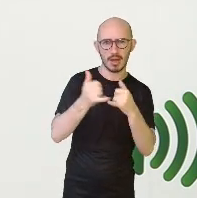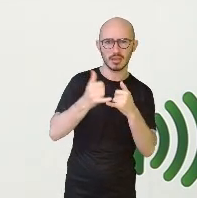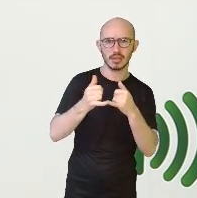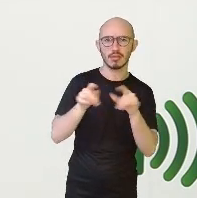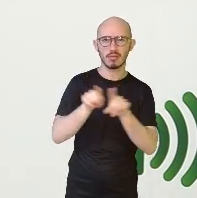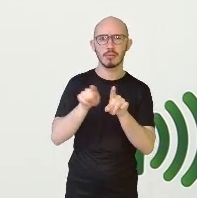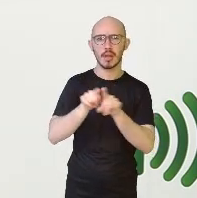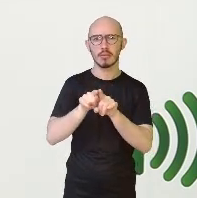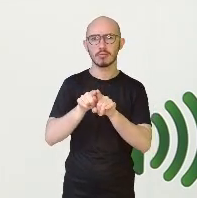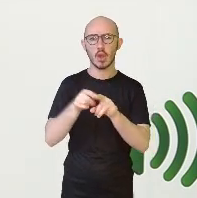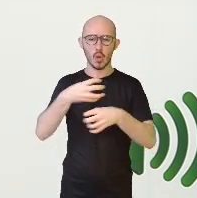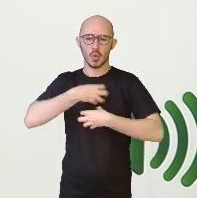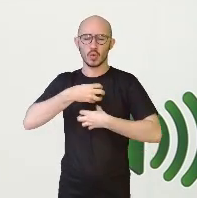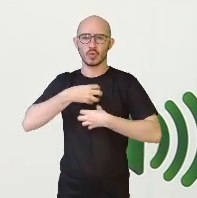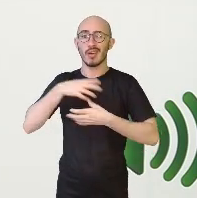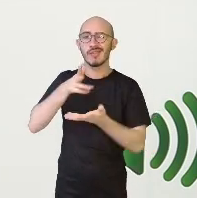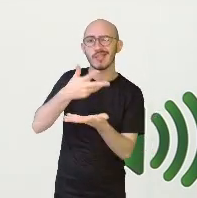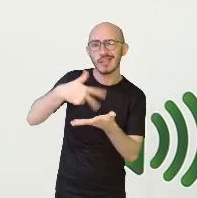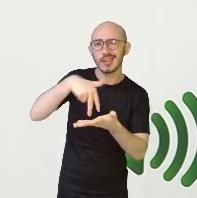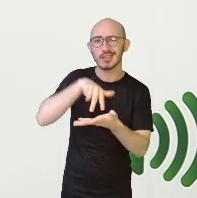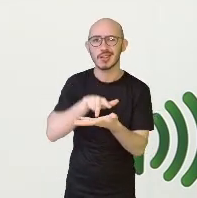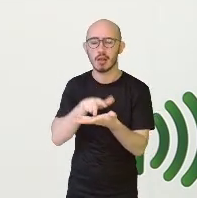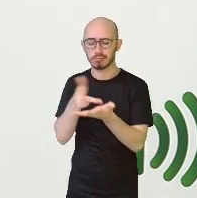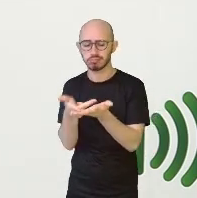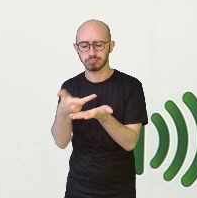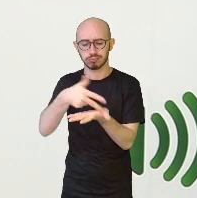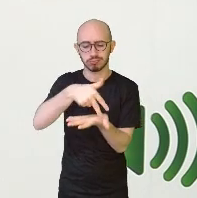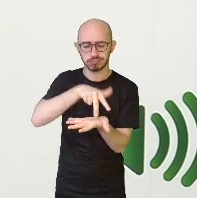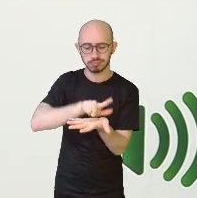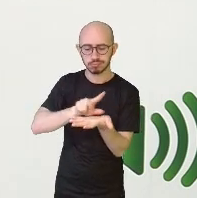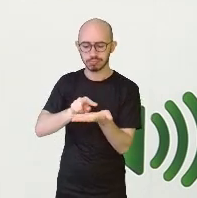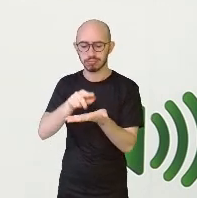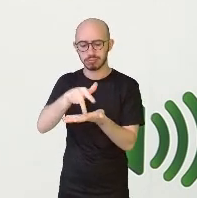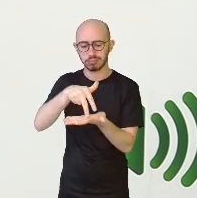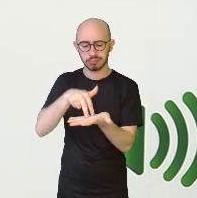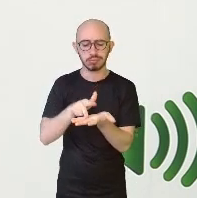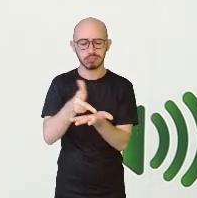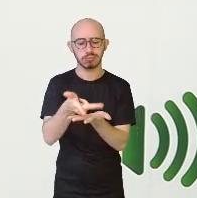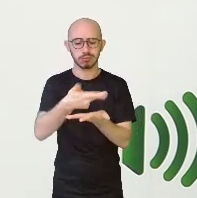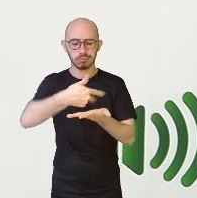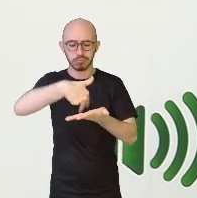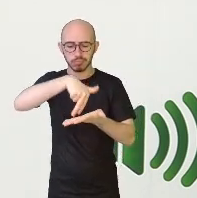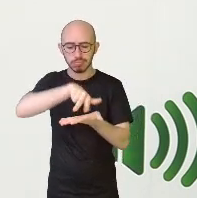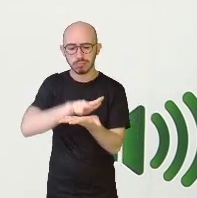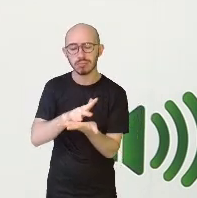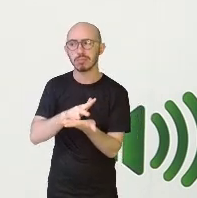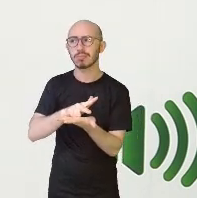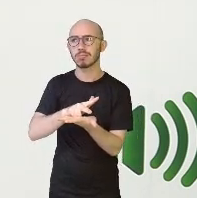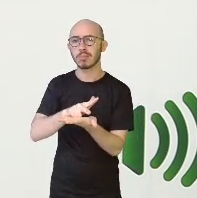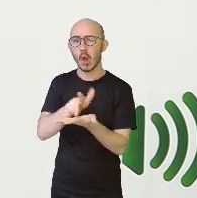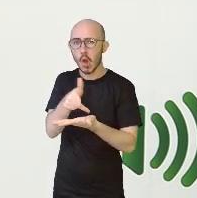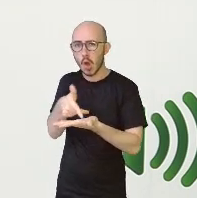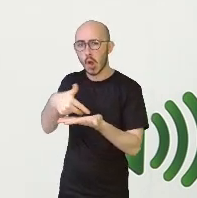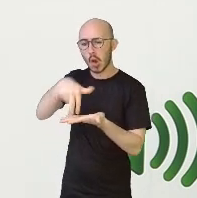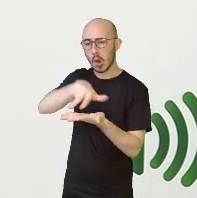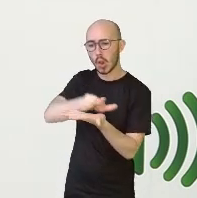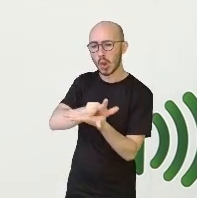lembra o frevo? Quais são as partes do corpo que as pessoas mais usam quando estão dançando um hip